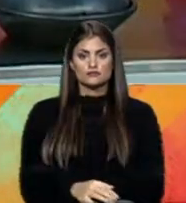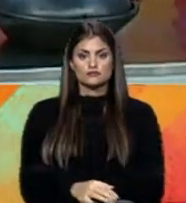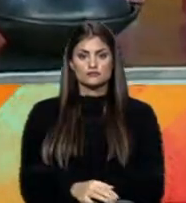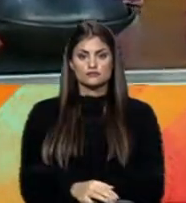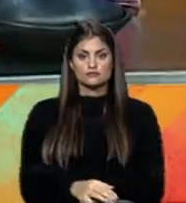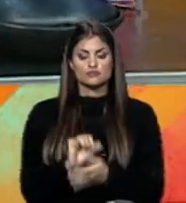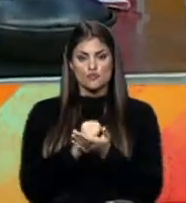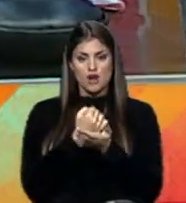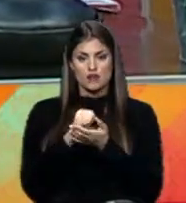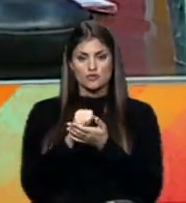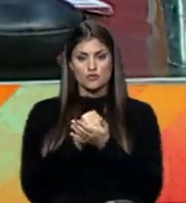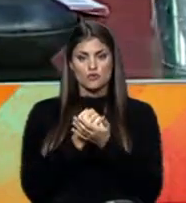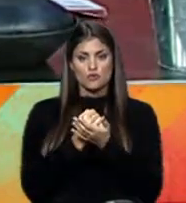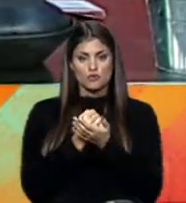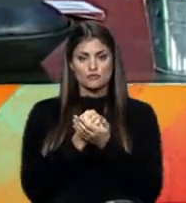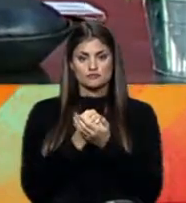Juntamos aqui a cebola.